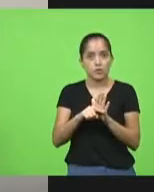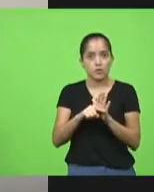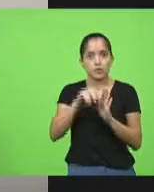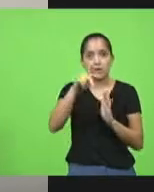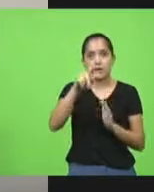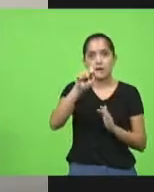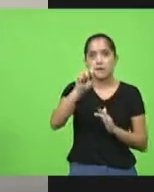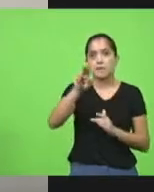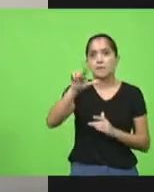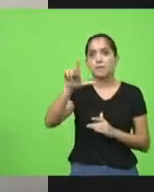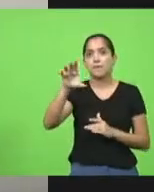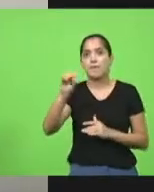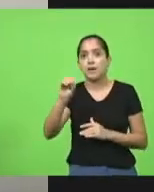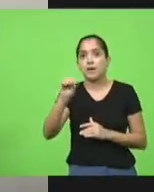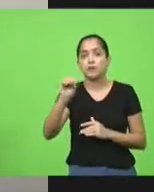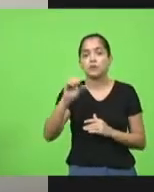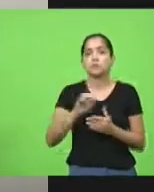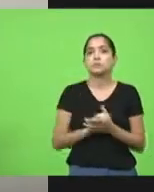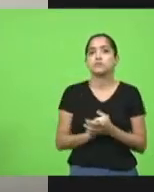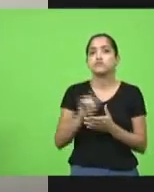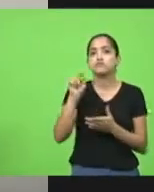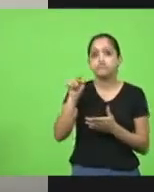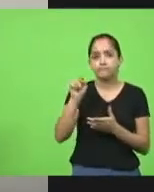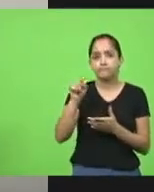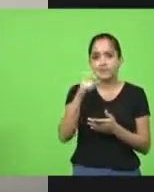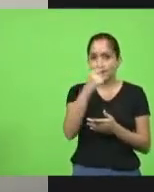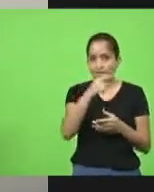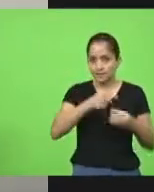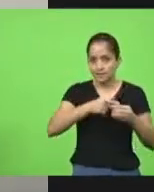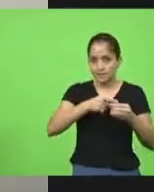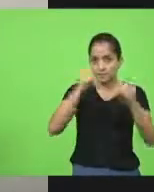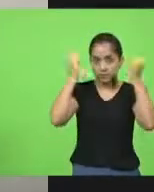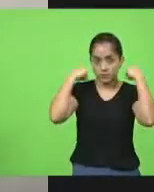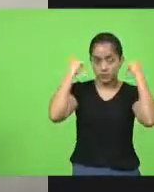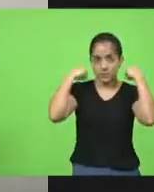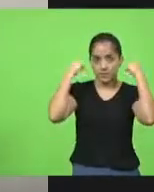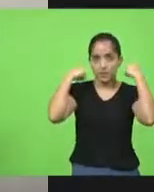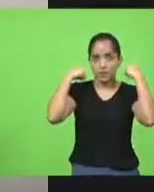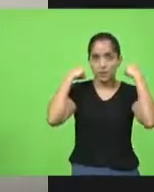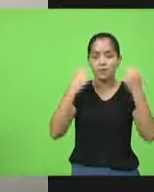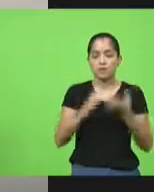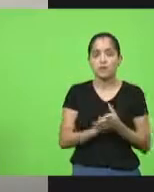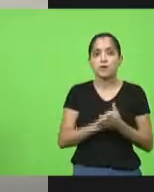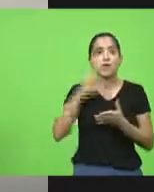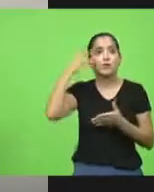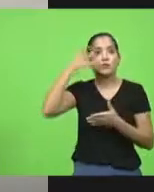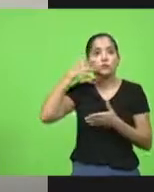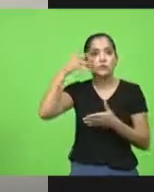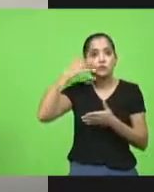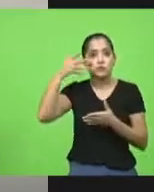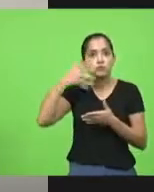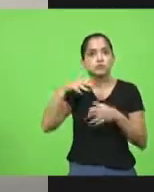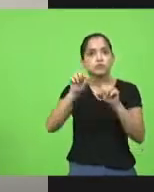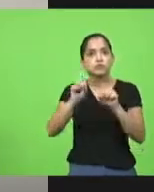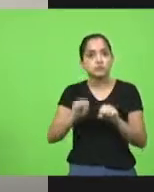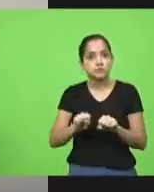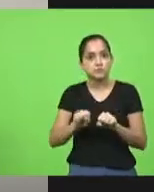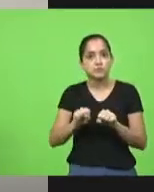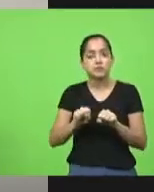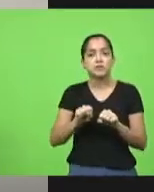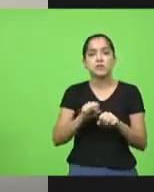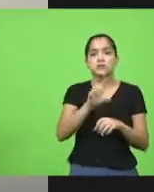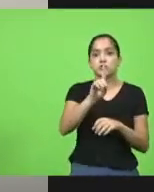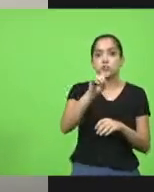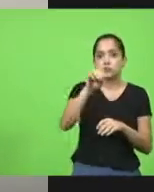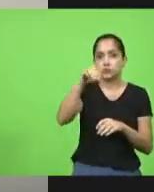Paulo de Oliveira Gomes, de Chapecó, o discurso e o testemunho de Dom José Gomes